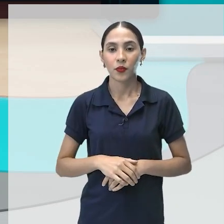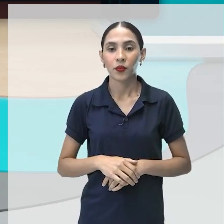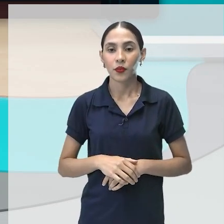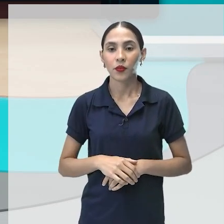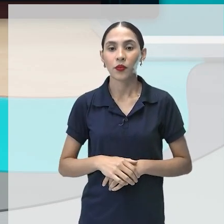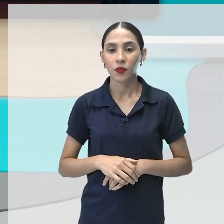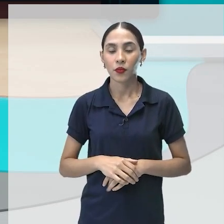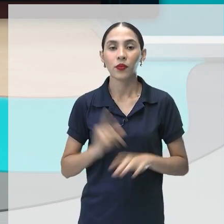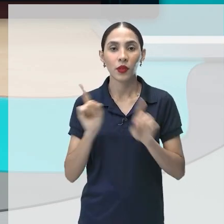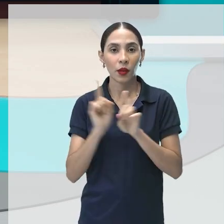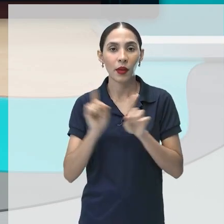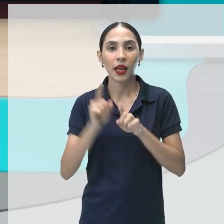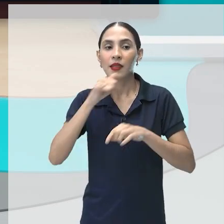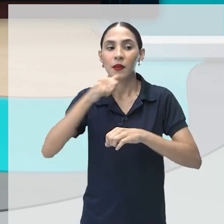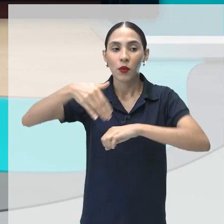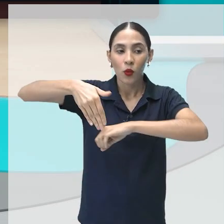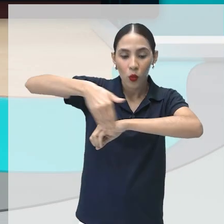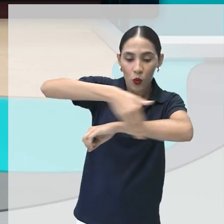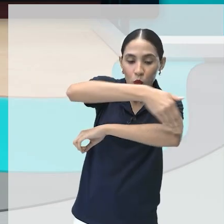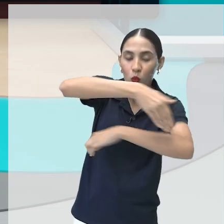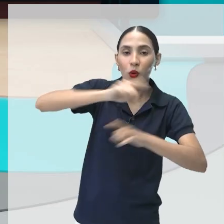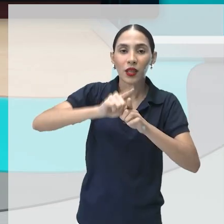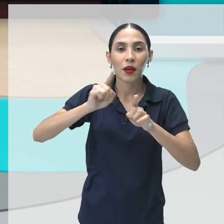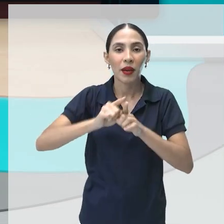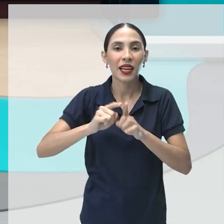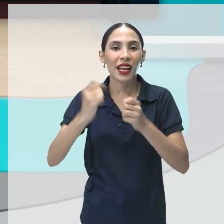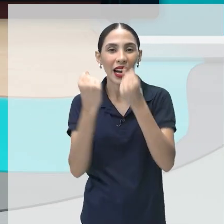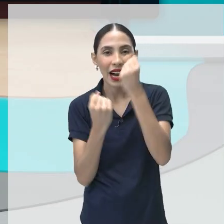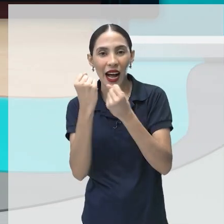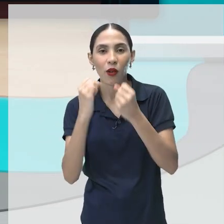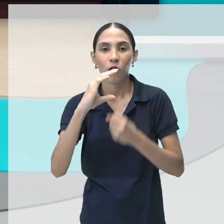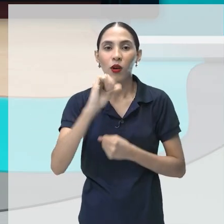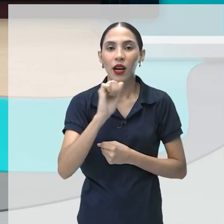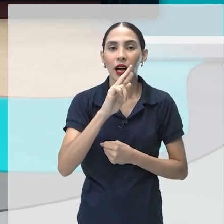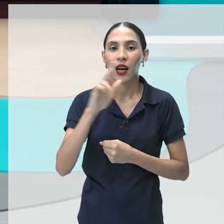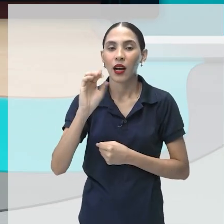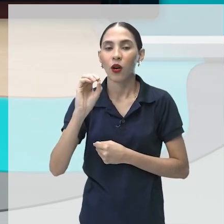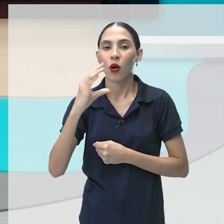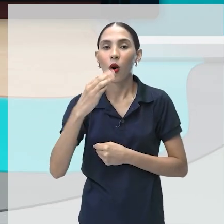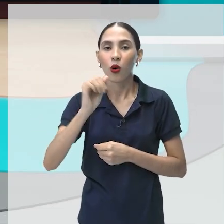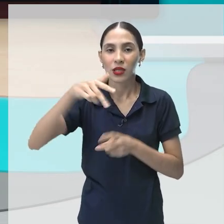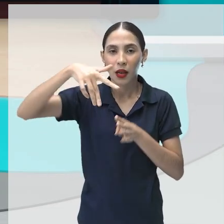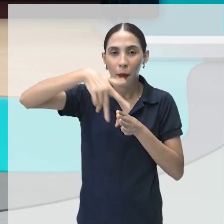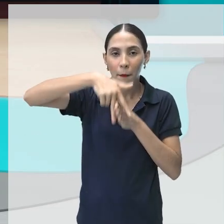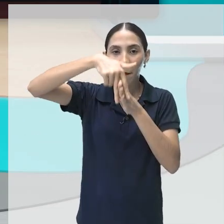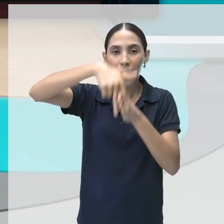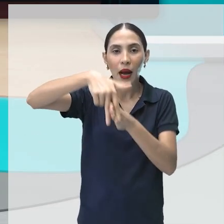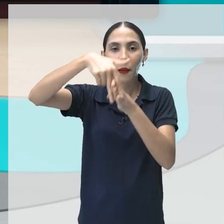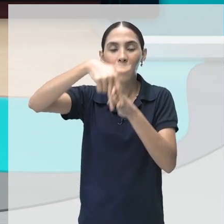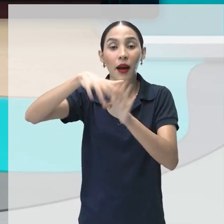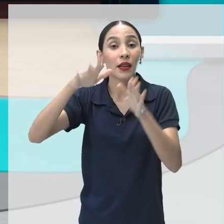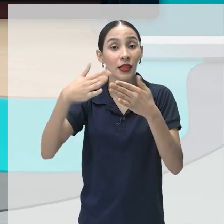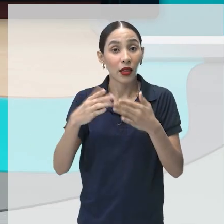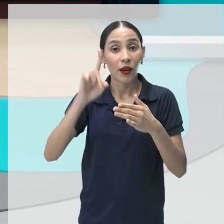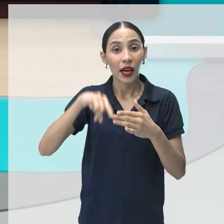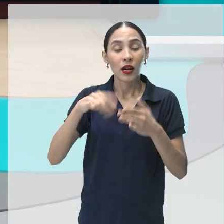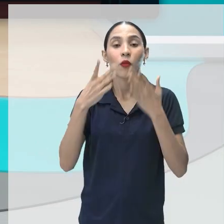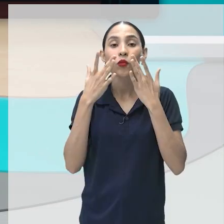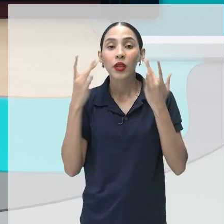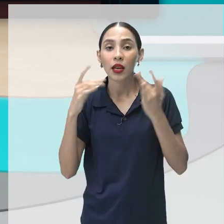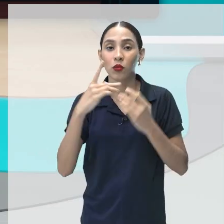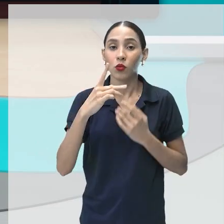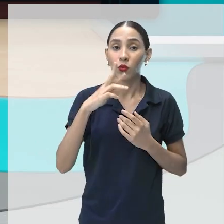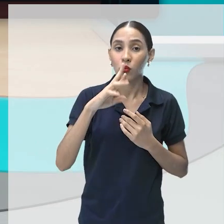que era feito em ruas, em carroça, né? Então, era considerado o quê? Um teatro